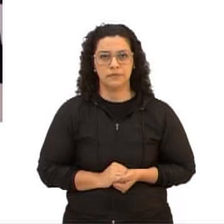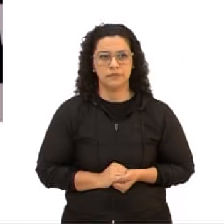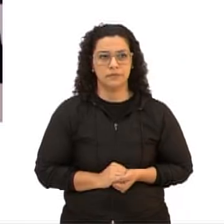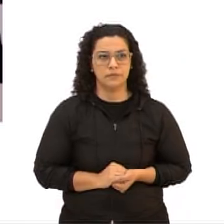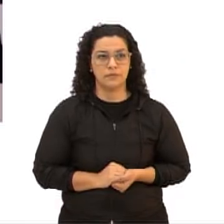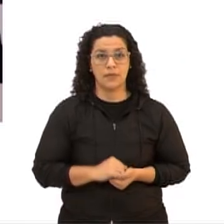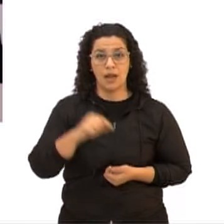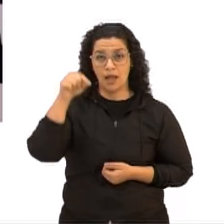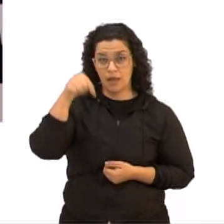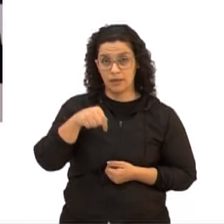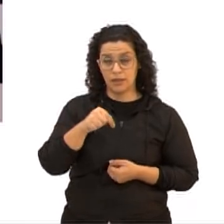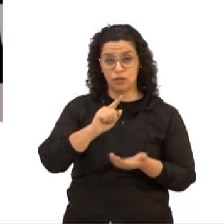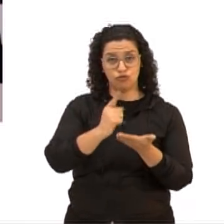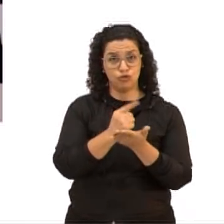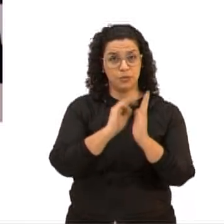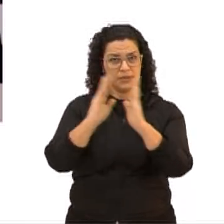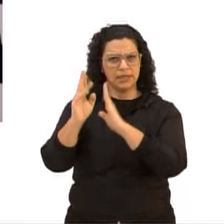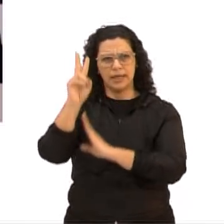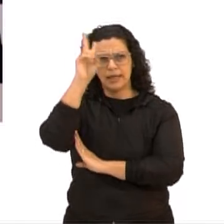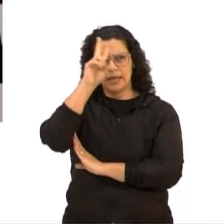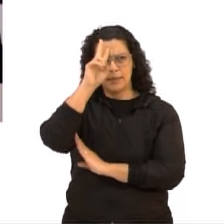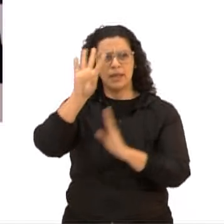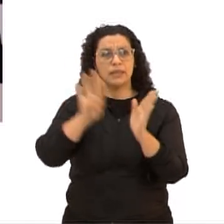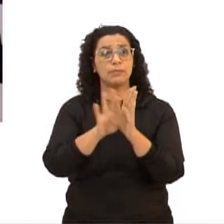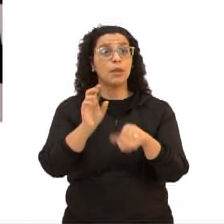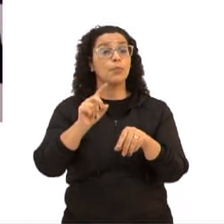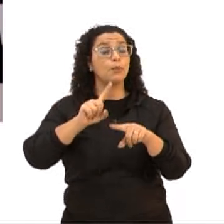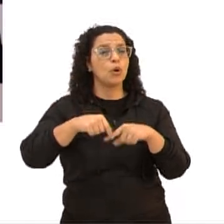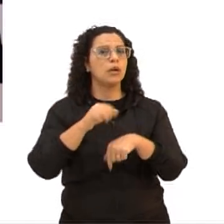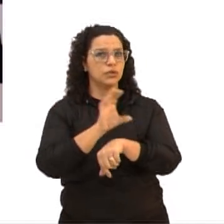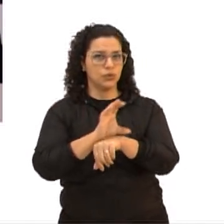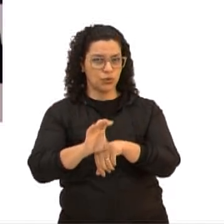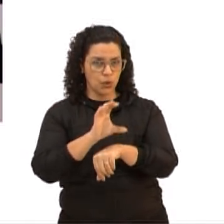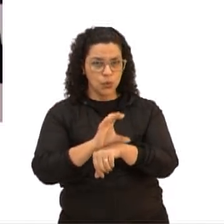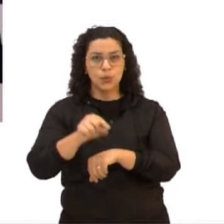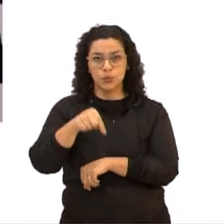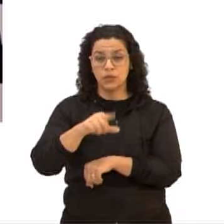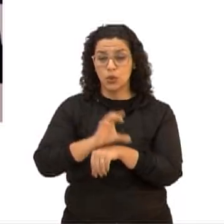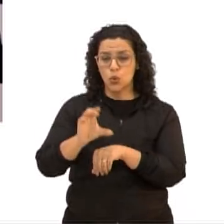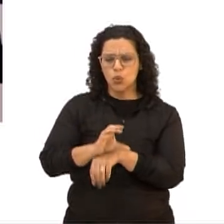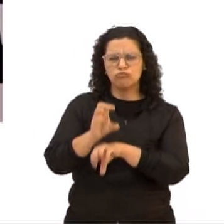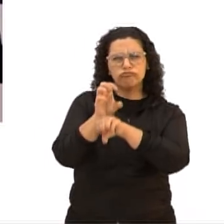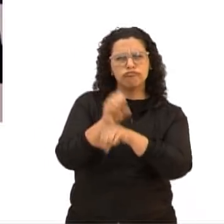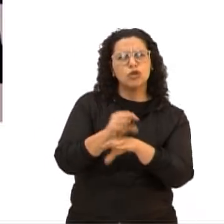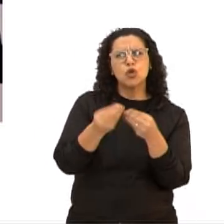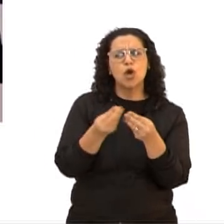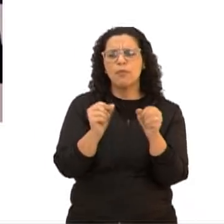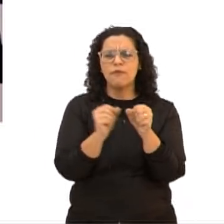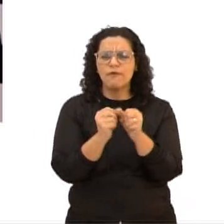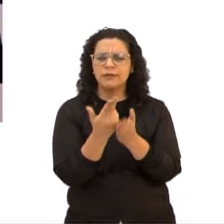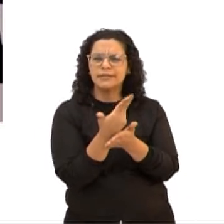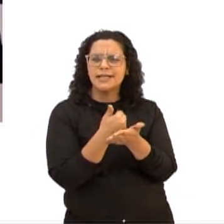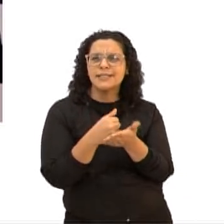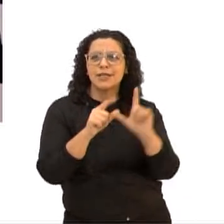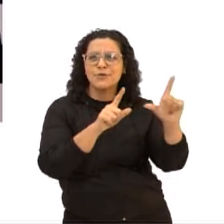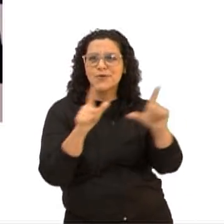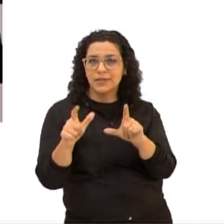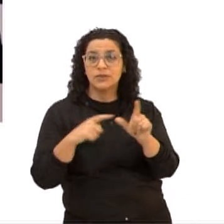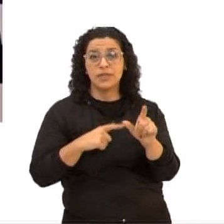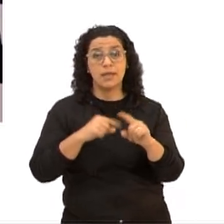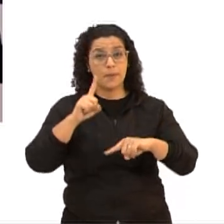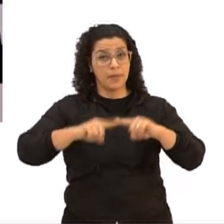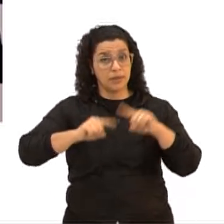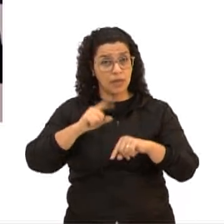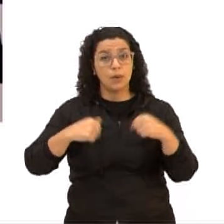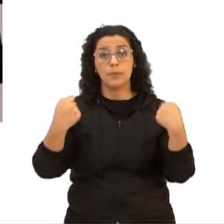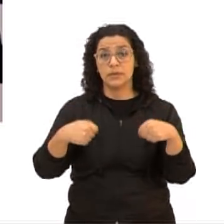A Gibiteca é muito lembrada, principalmente por causa dos seus cursos, né? E os cursos que ensinam a fazer os quadrinhos. Existem alguns elementos,